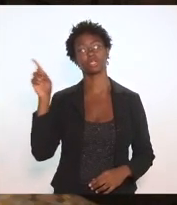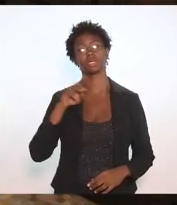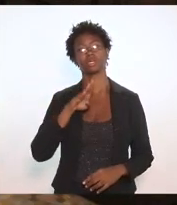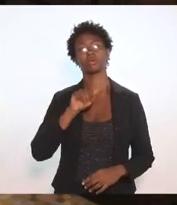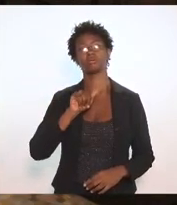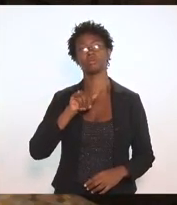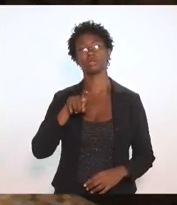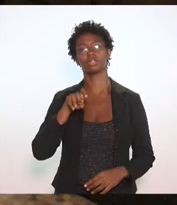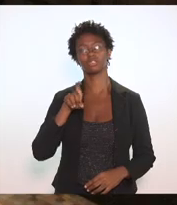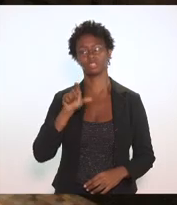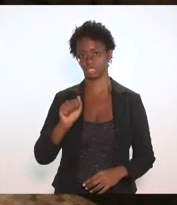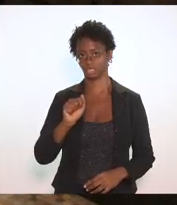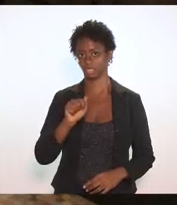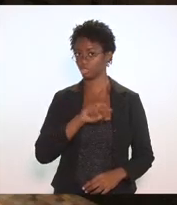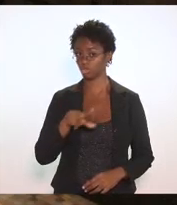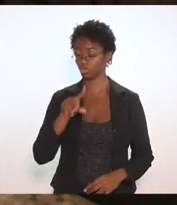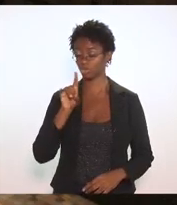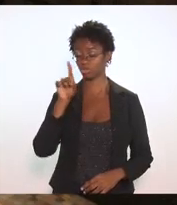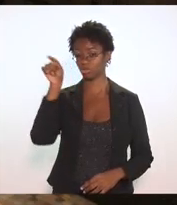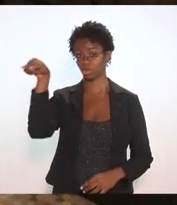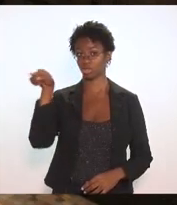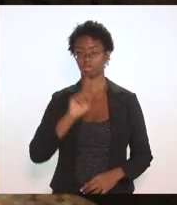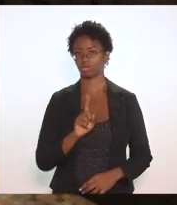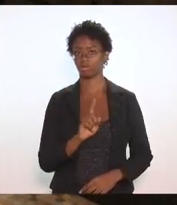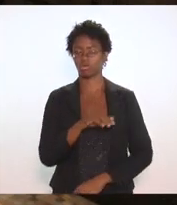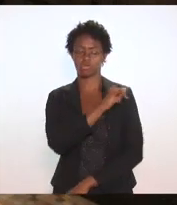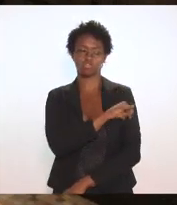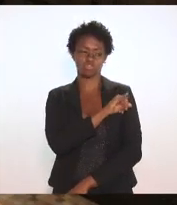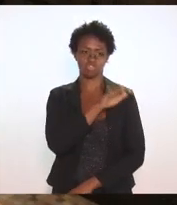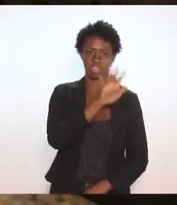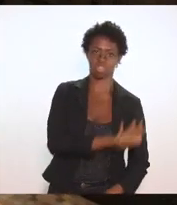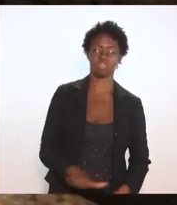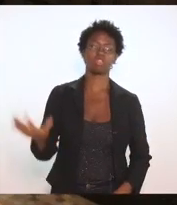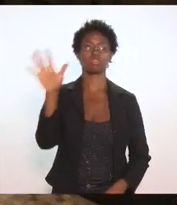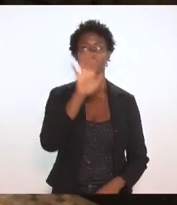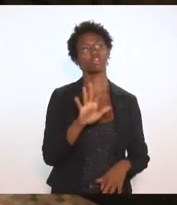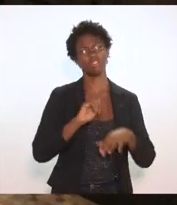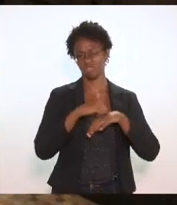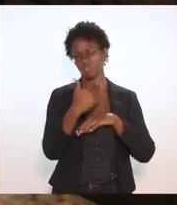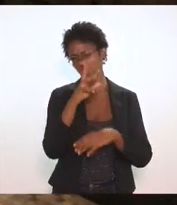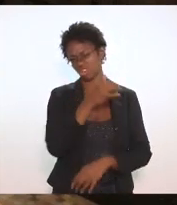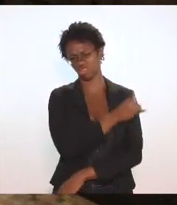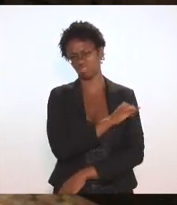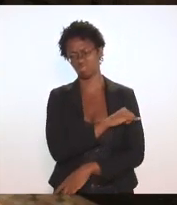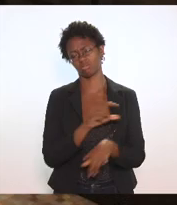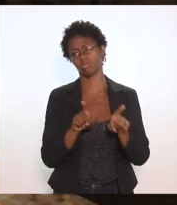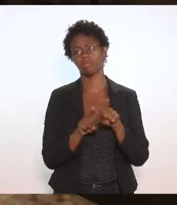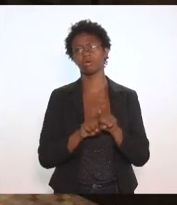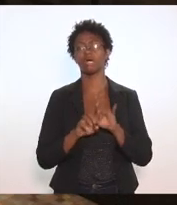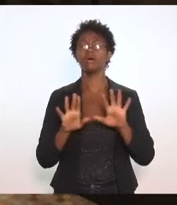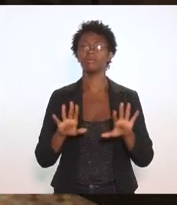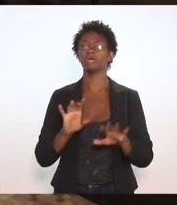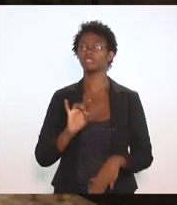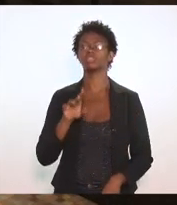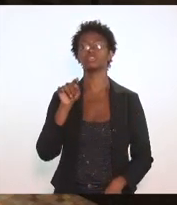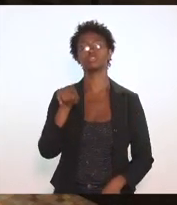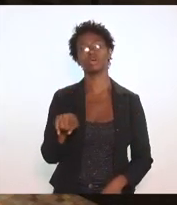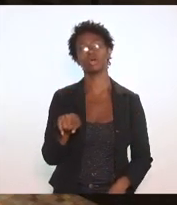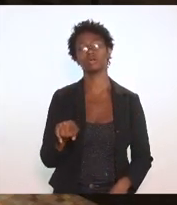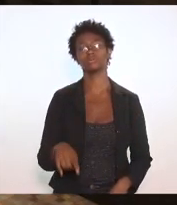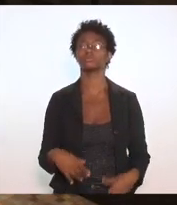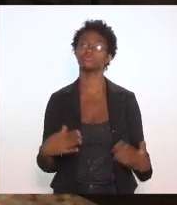não só na Baixada Fluminense, no Rio de Janeiro como um todo, e fora do Rio de Janeiro também, por si só, já